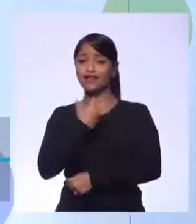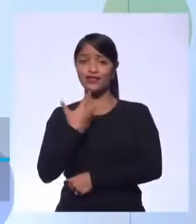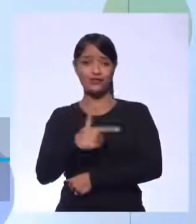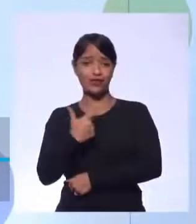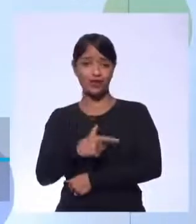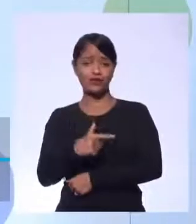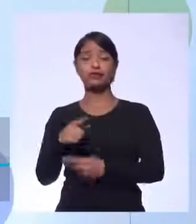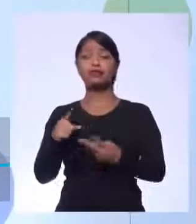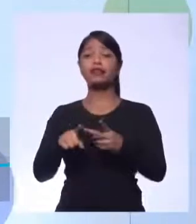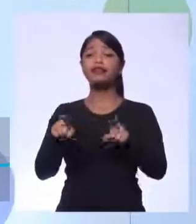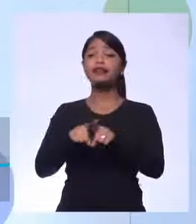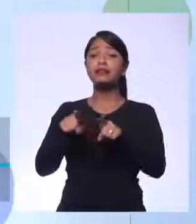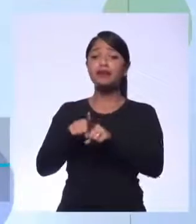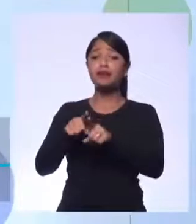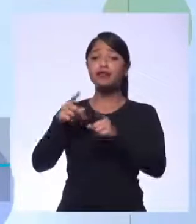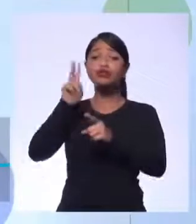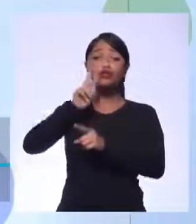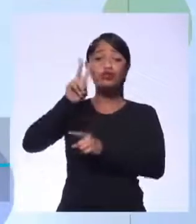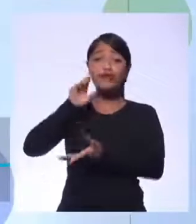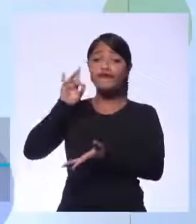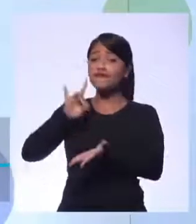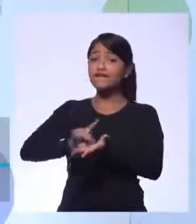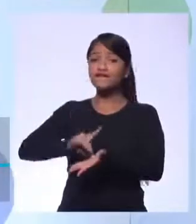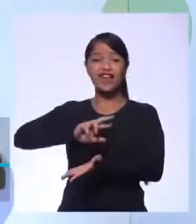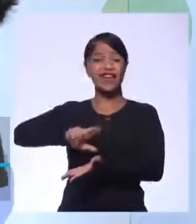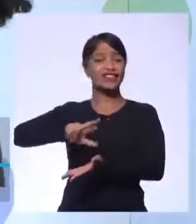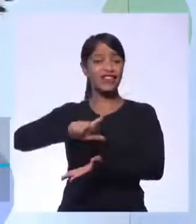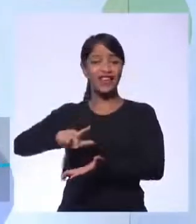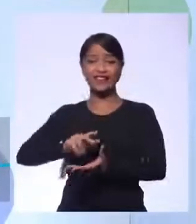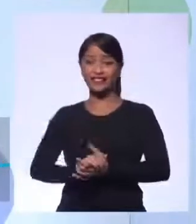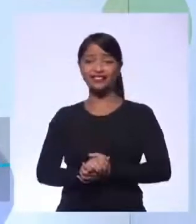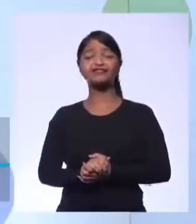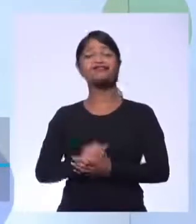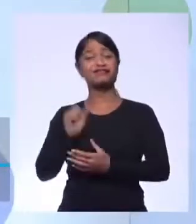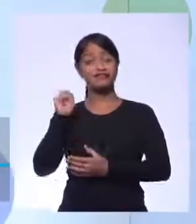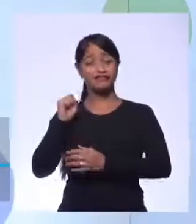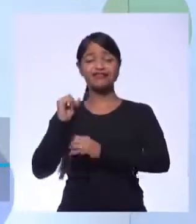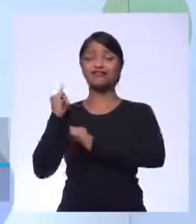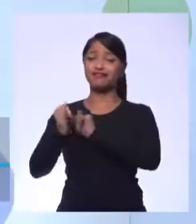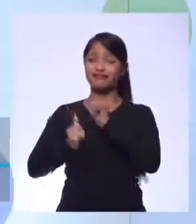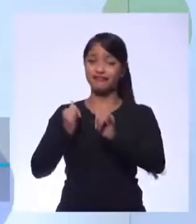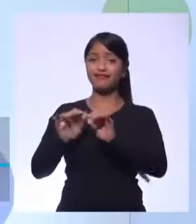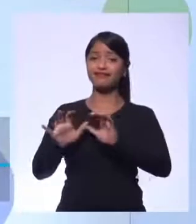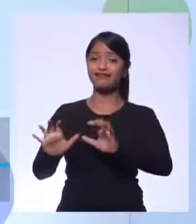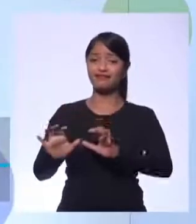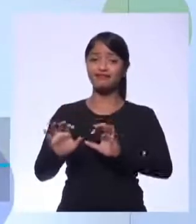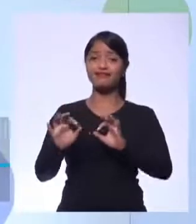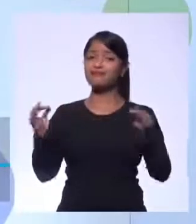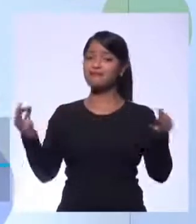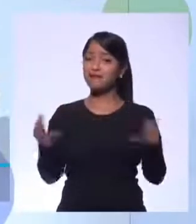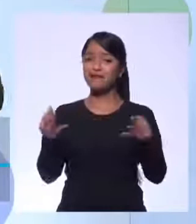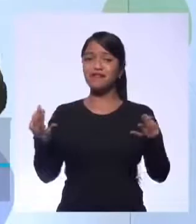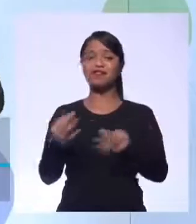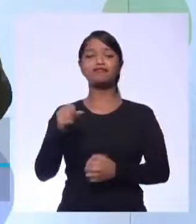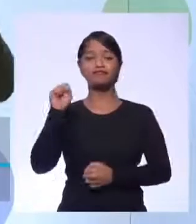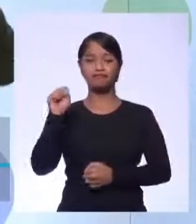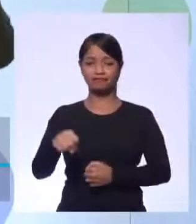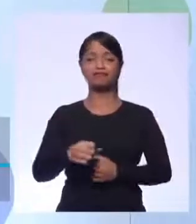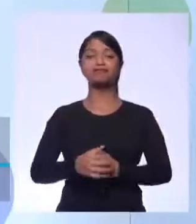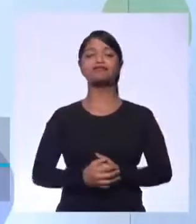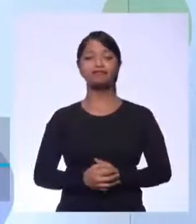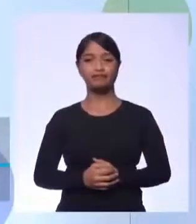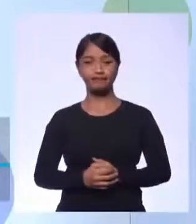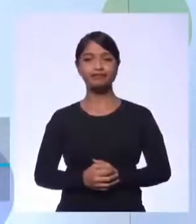tem fantasia. E na lenda, uma das características são essa. Perfeito, gente. Perfeito. É isso mesmo.